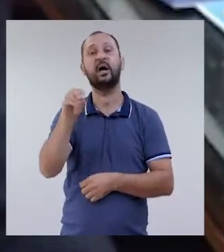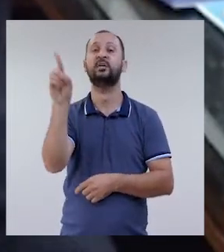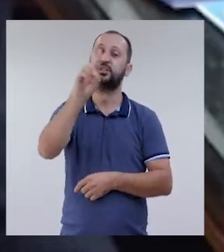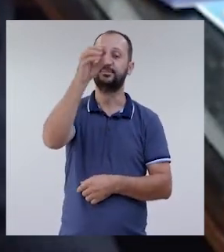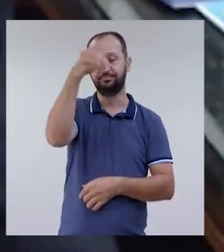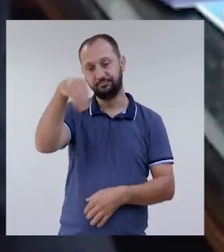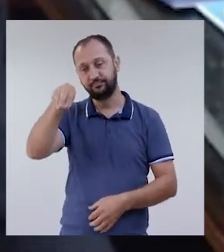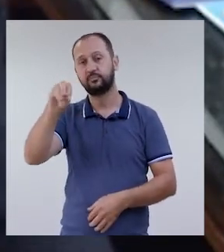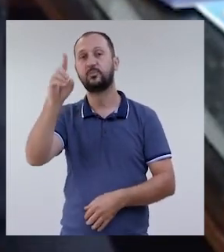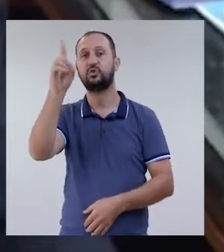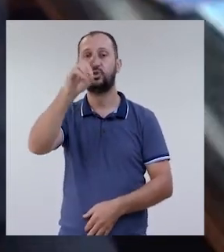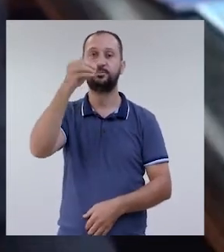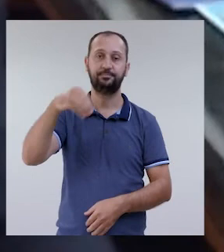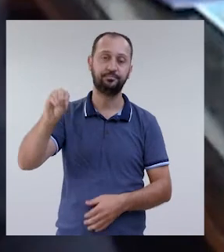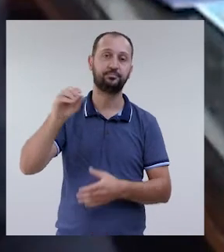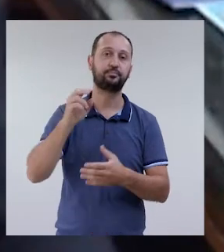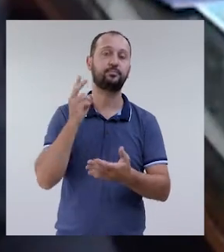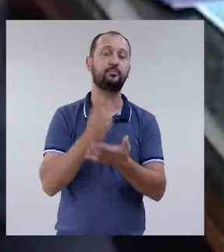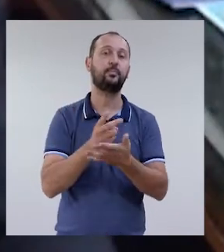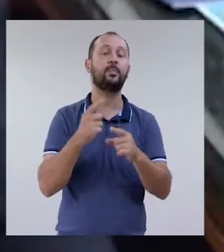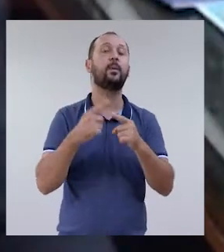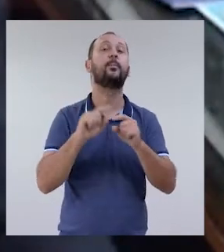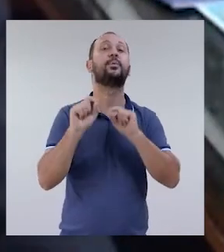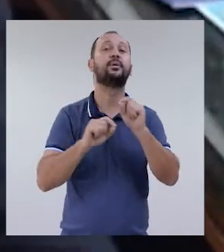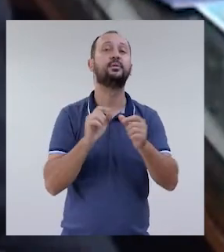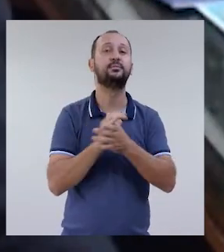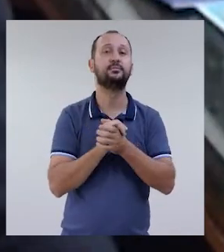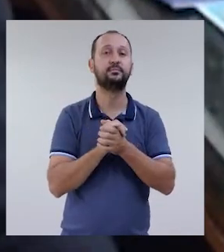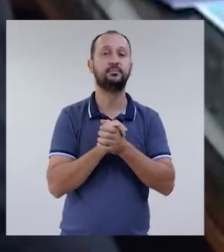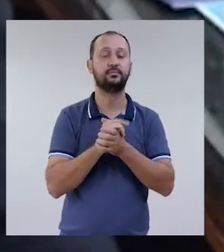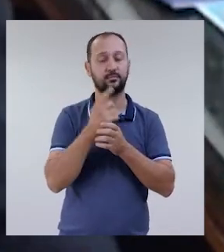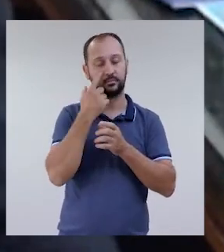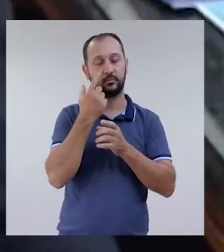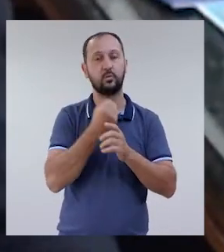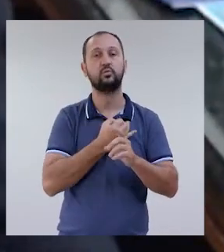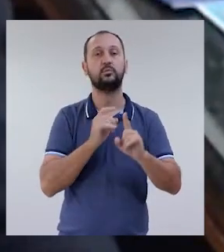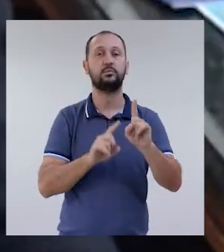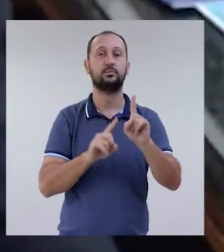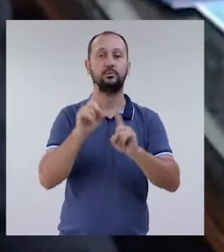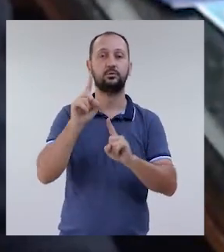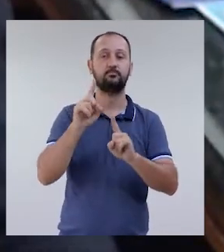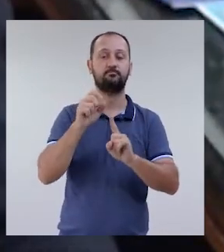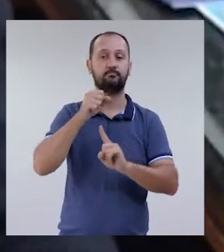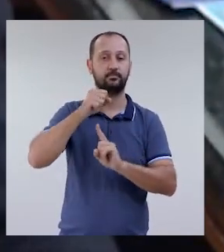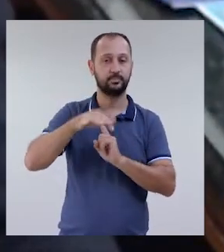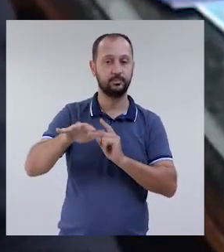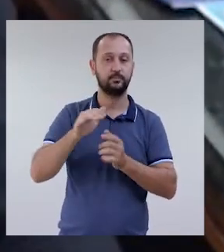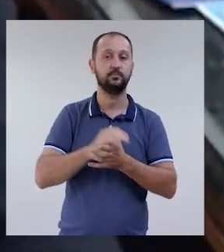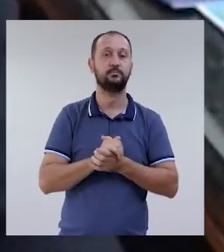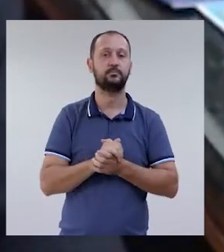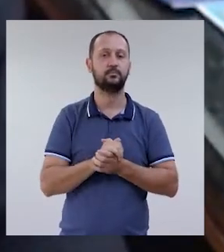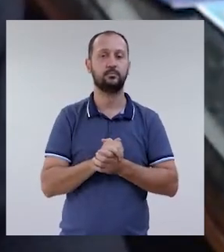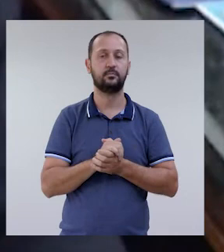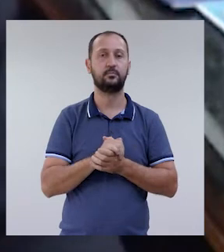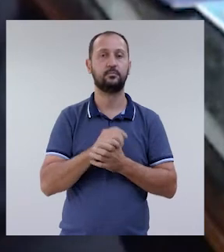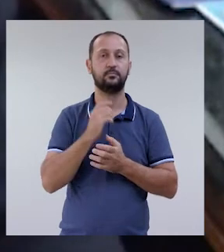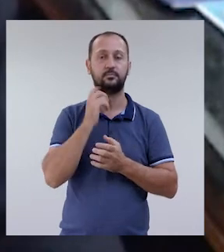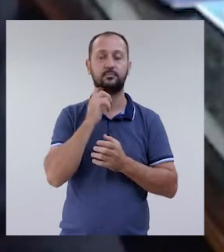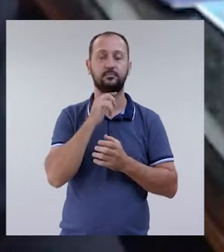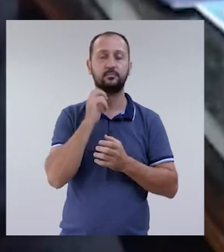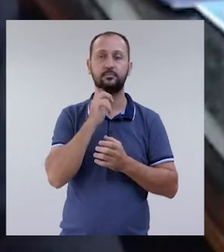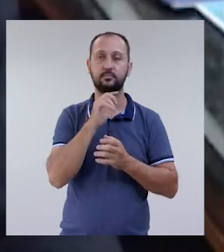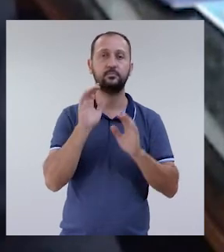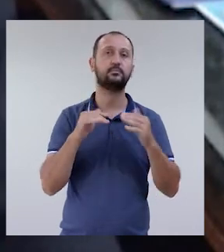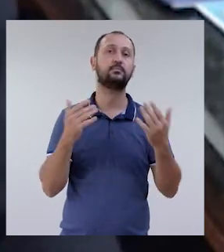adiamentos desse retorno em razão aí do crescente número de infecções. Mas,